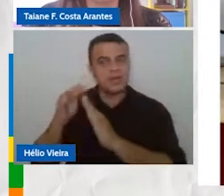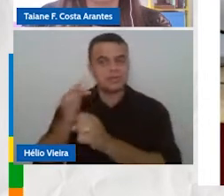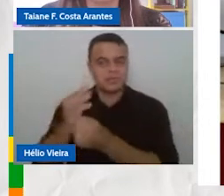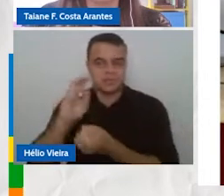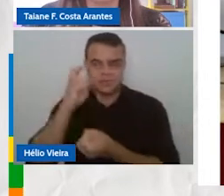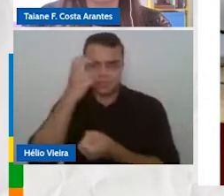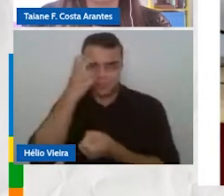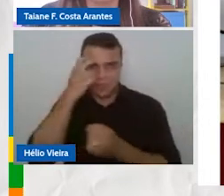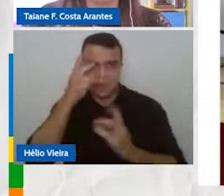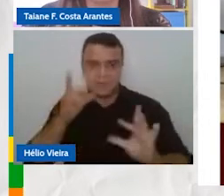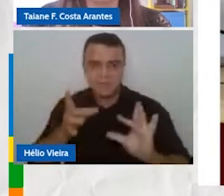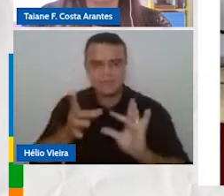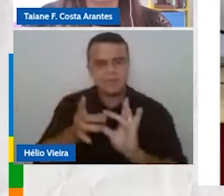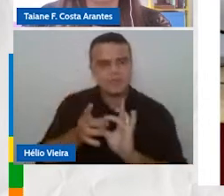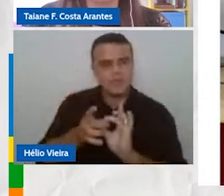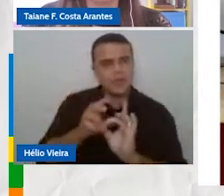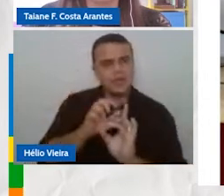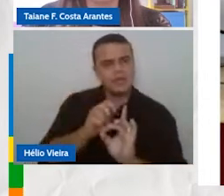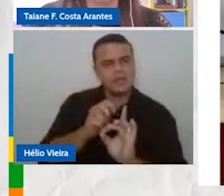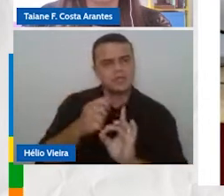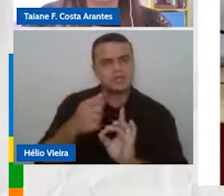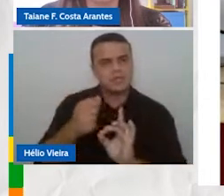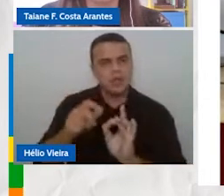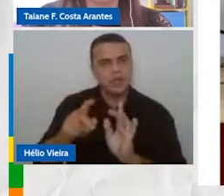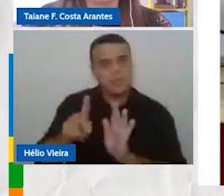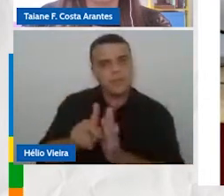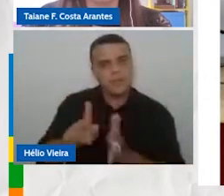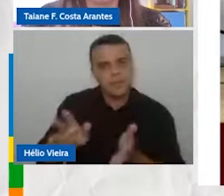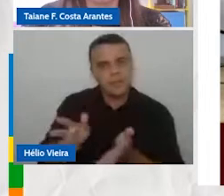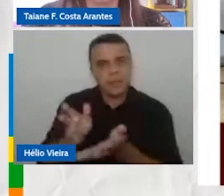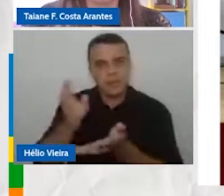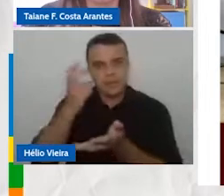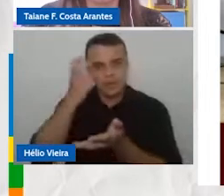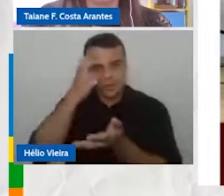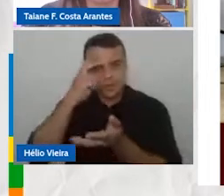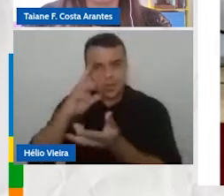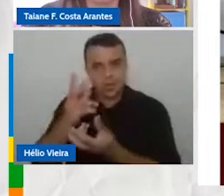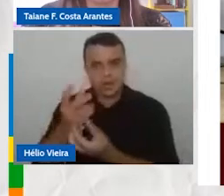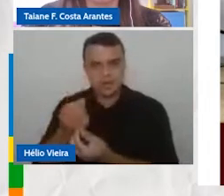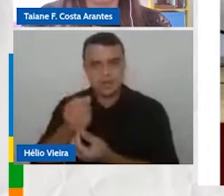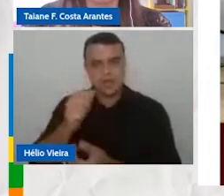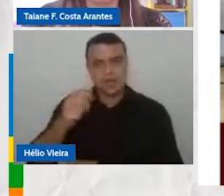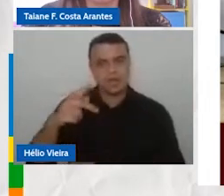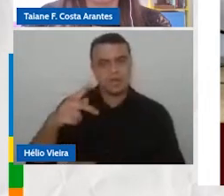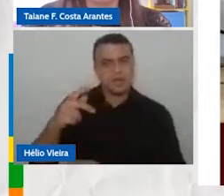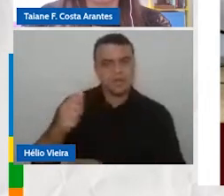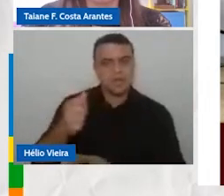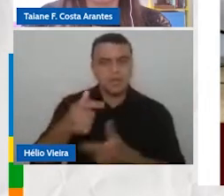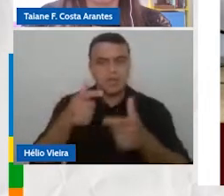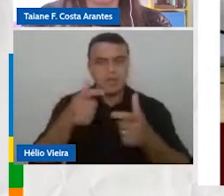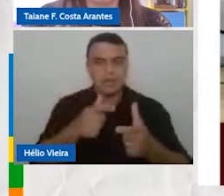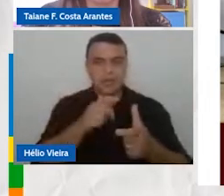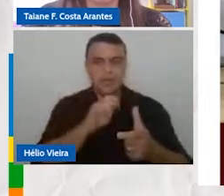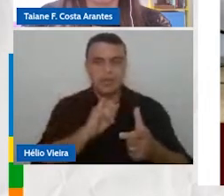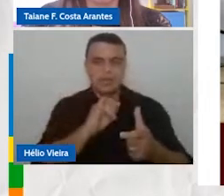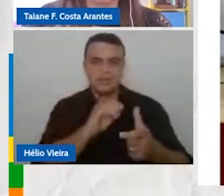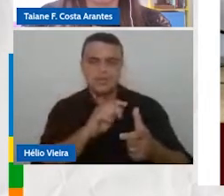Cultura, em parceria com a Associação Procultura e Promoção das Artes, APA, Instituto Estadual do